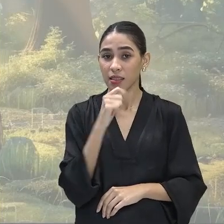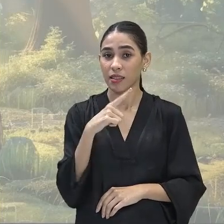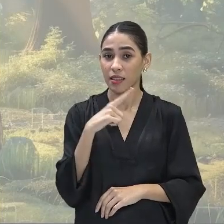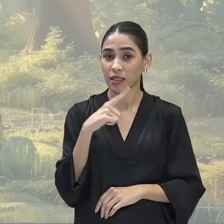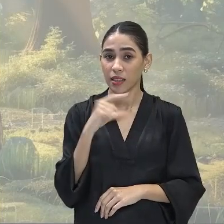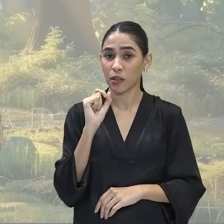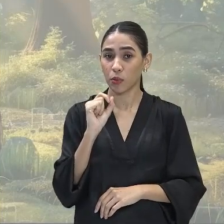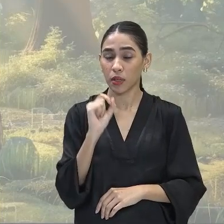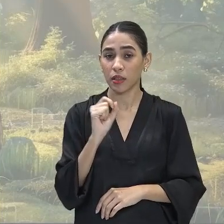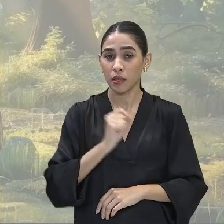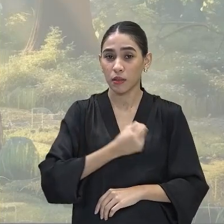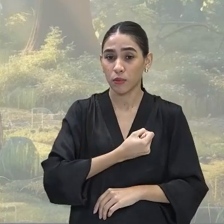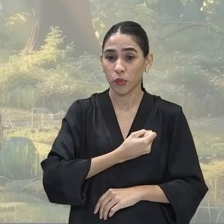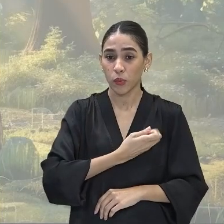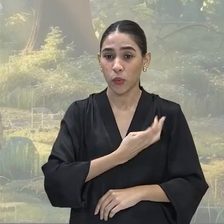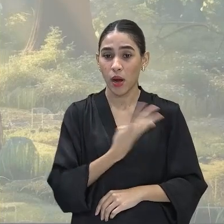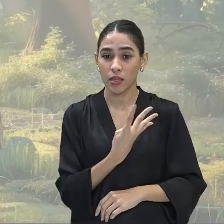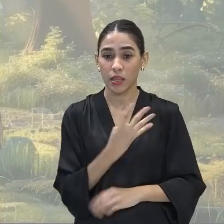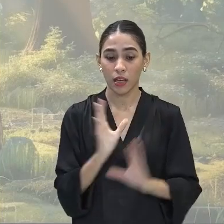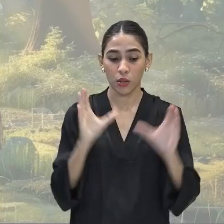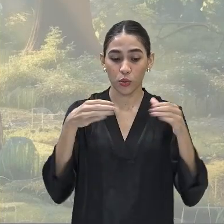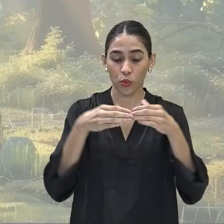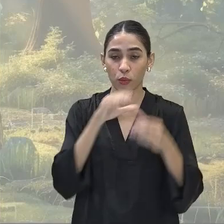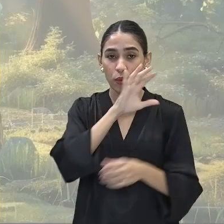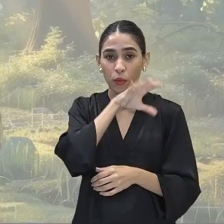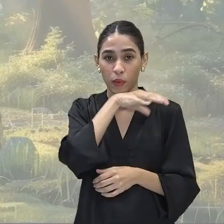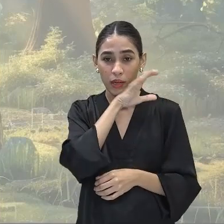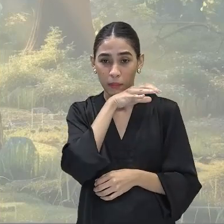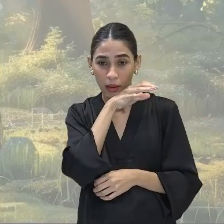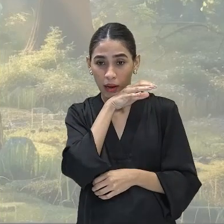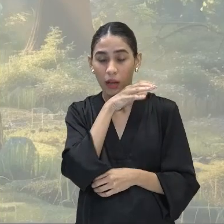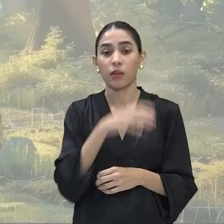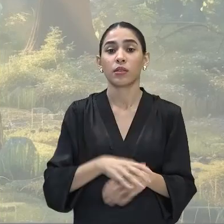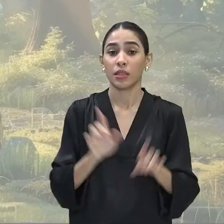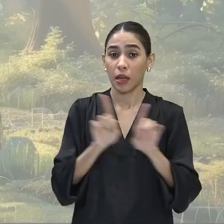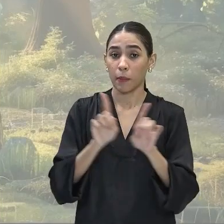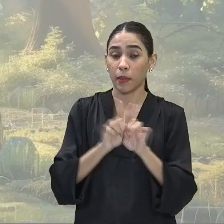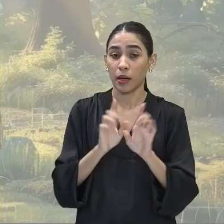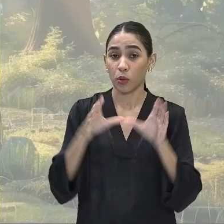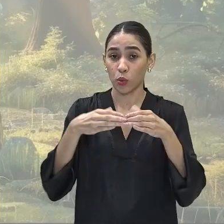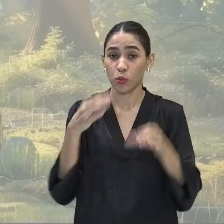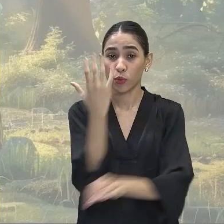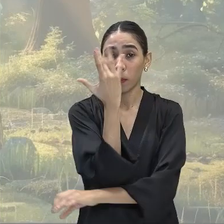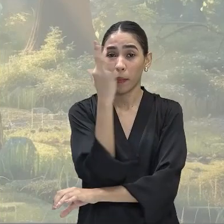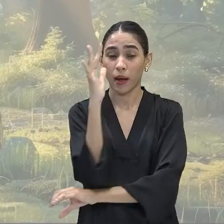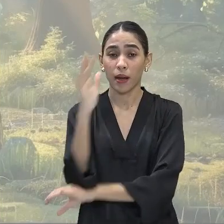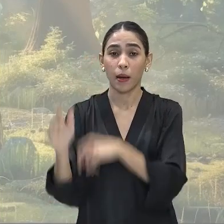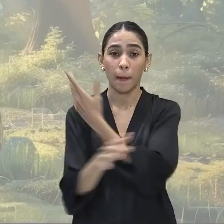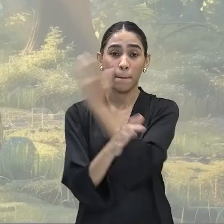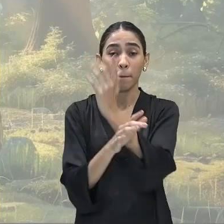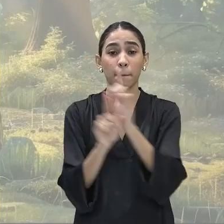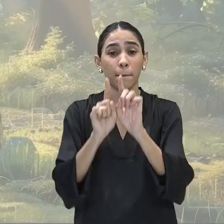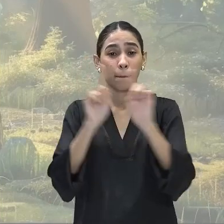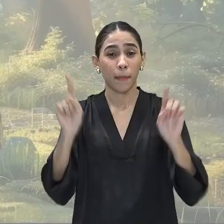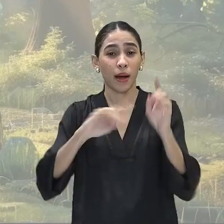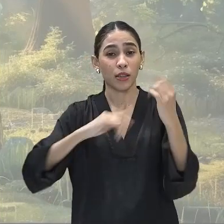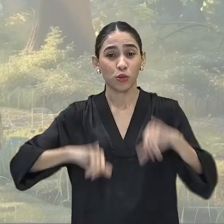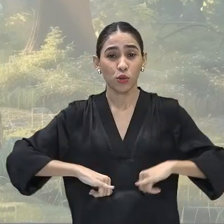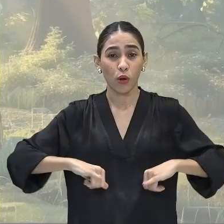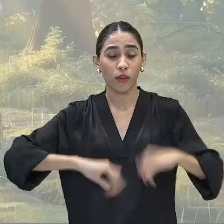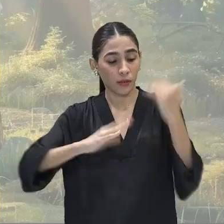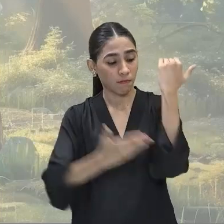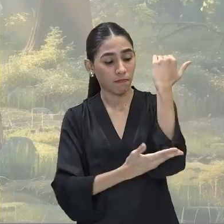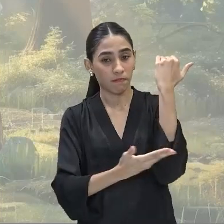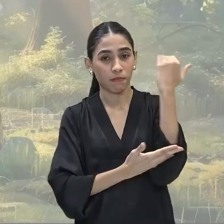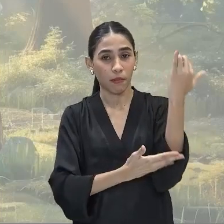grande quantidade, né, de espécies animais, espécies vegetais, em áreas que foram muito desmatadas, né? Aqui no Brasil, por exemplo, a